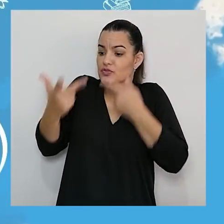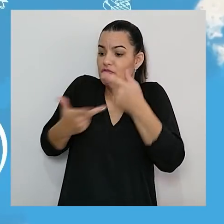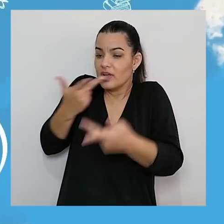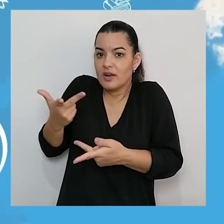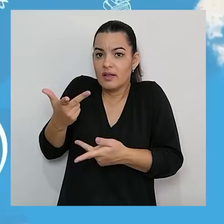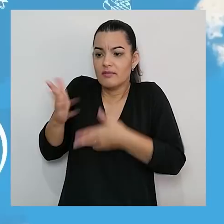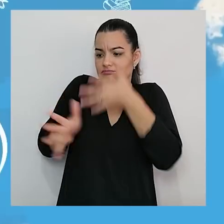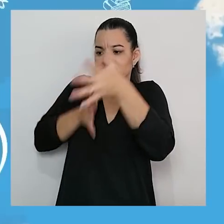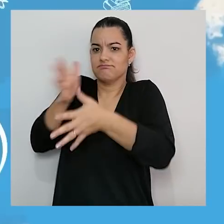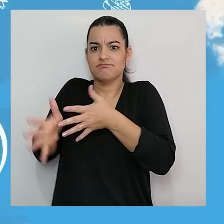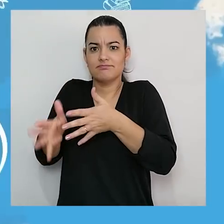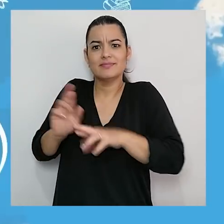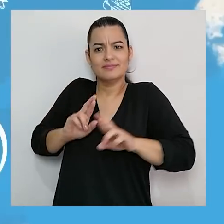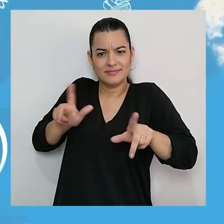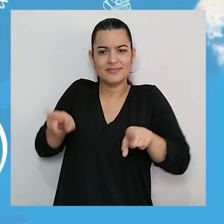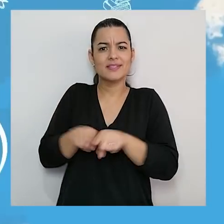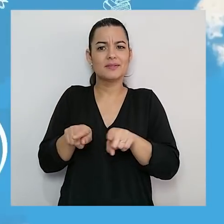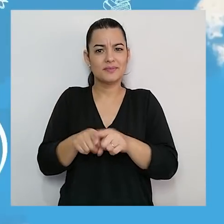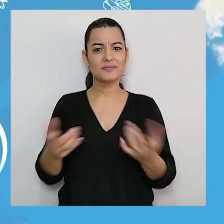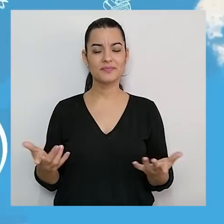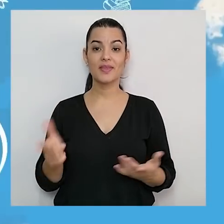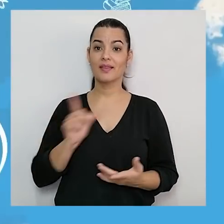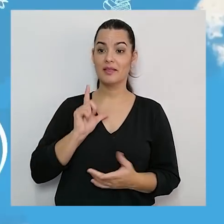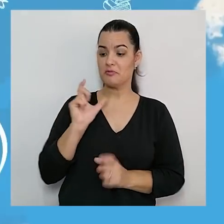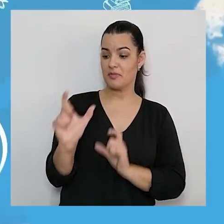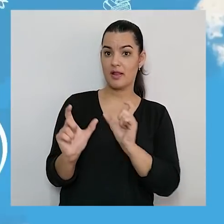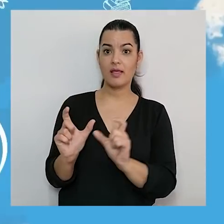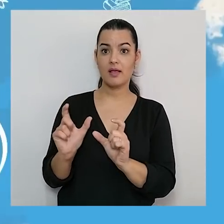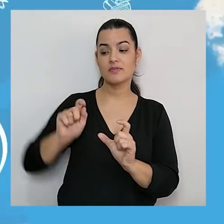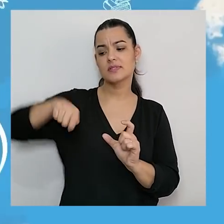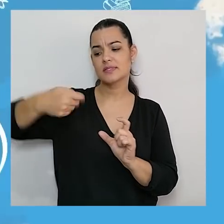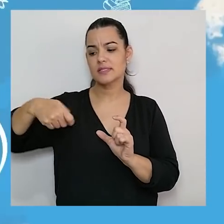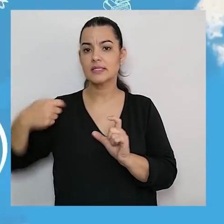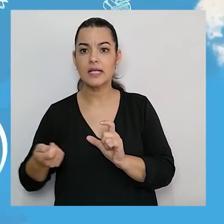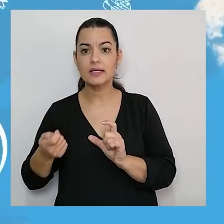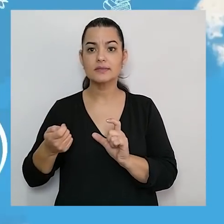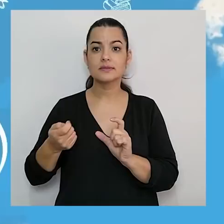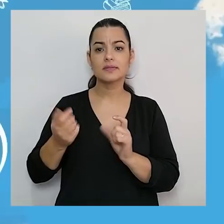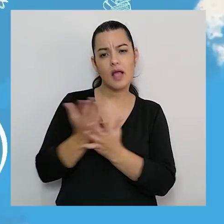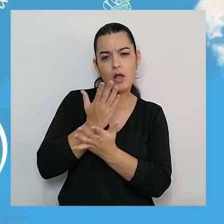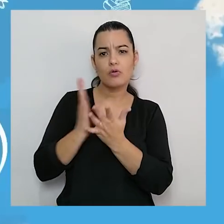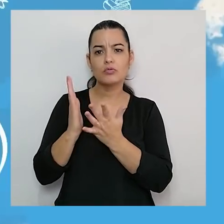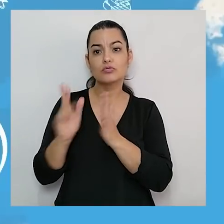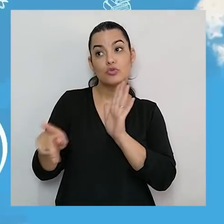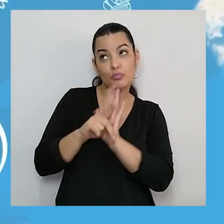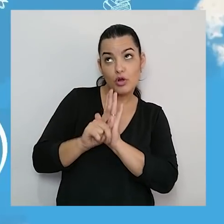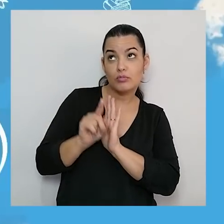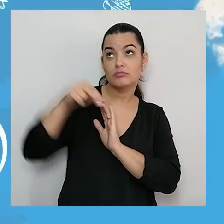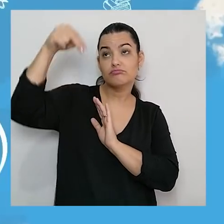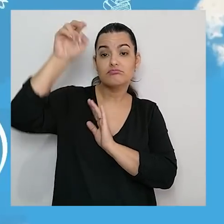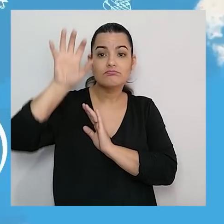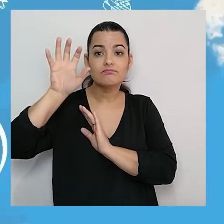é diferente. Então, nós temos algumas palavras, alguns regionalismos típicos